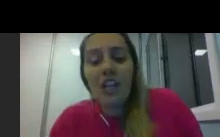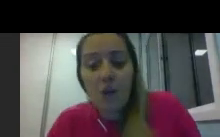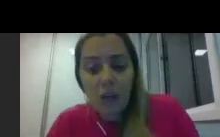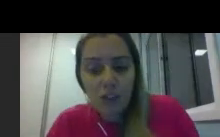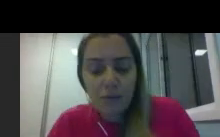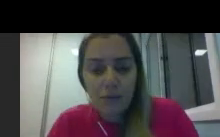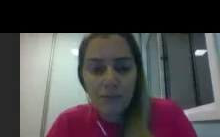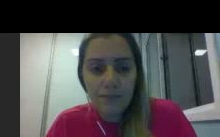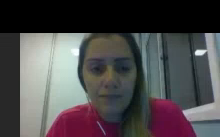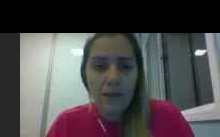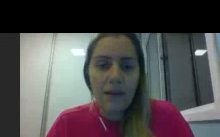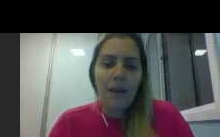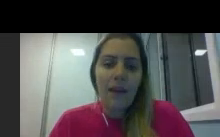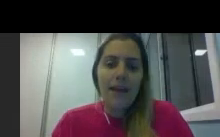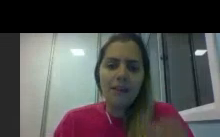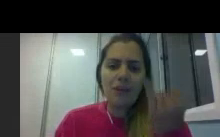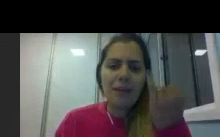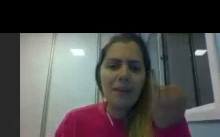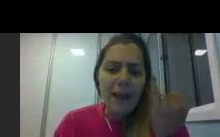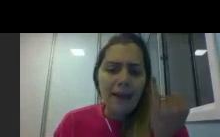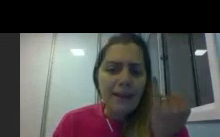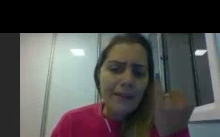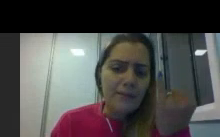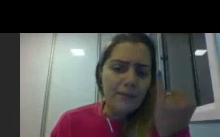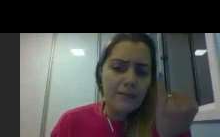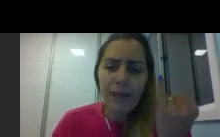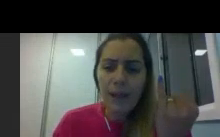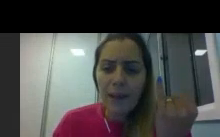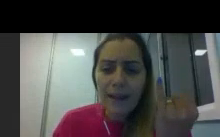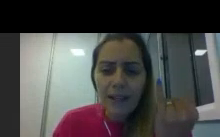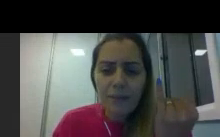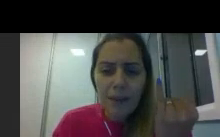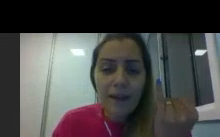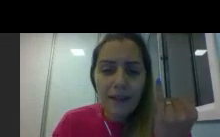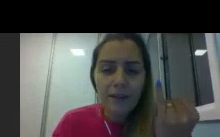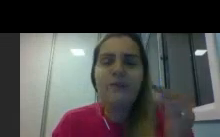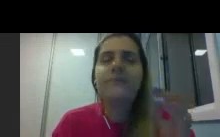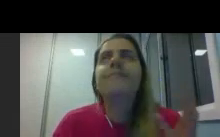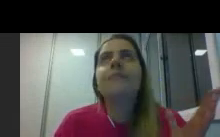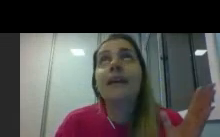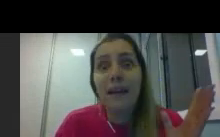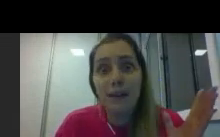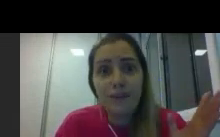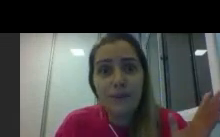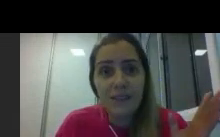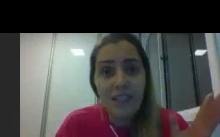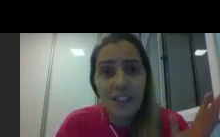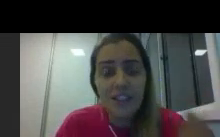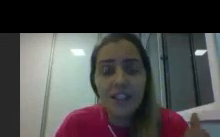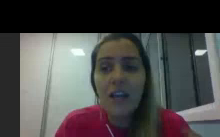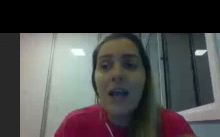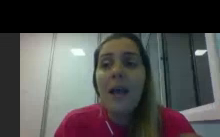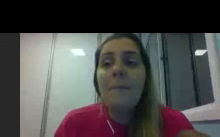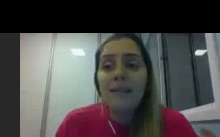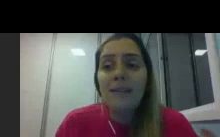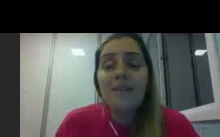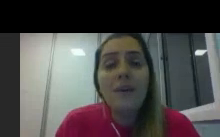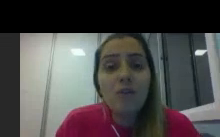meu genótipo é de alguém bem magrinho. Bem magrinho, bem magrinho. Quem dera fosse, né,